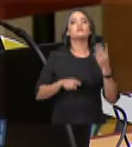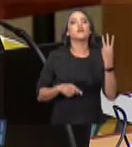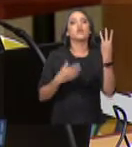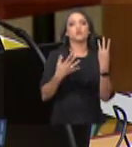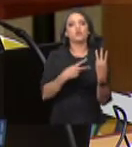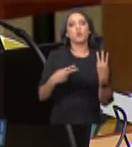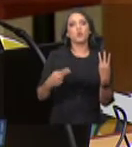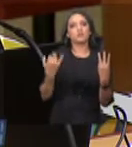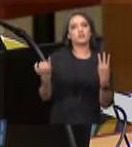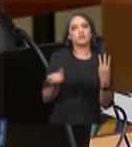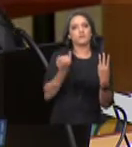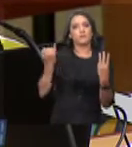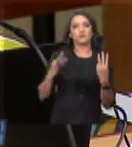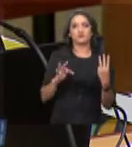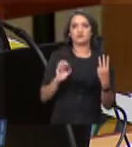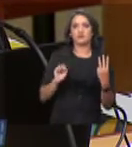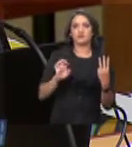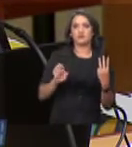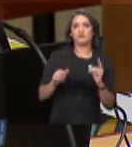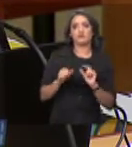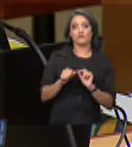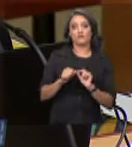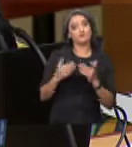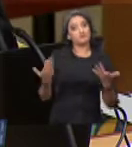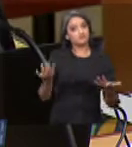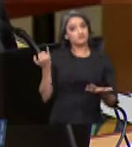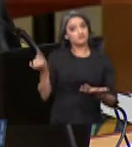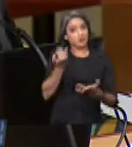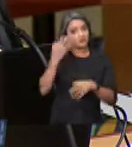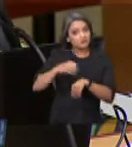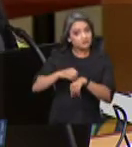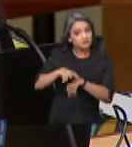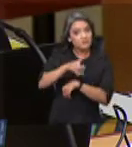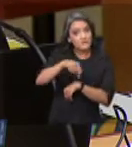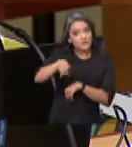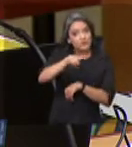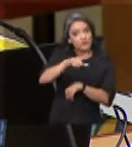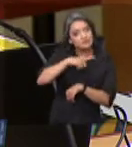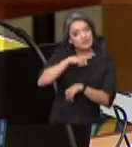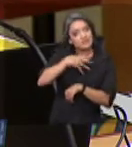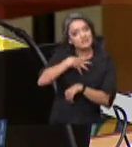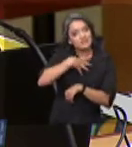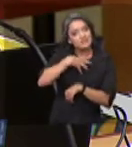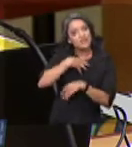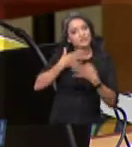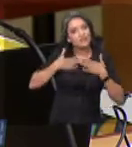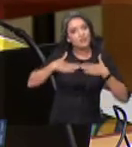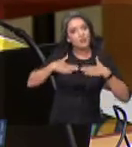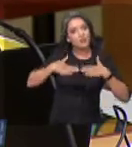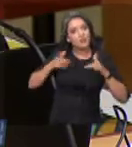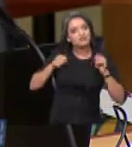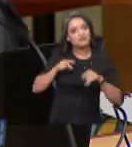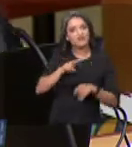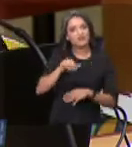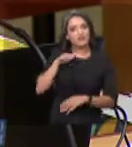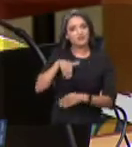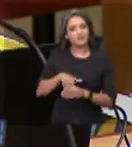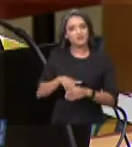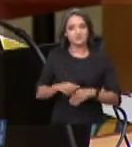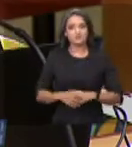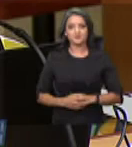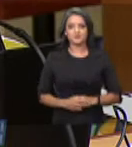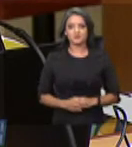foram tomadas pelo Tribunal Superior Eleitoral e é sempre bom repetir para que o eleitor tenha tranquilidade ao comparecer